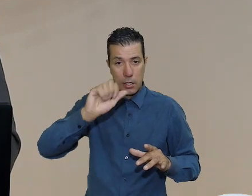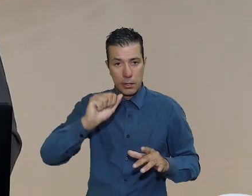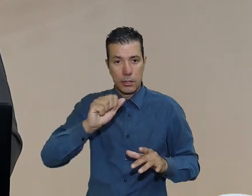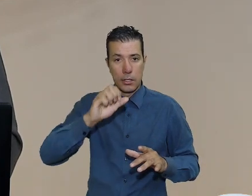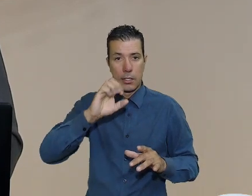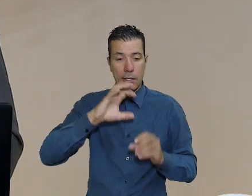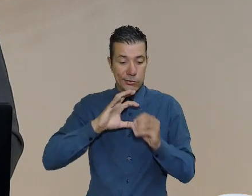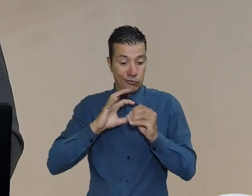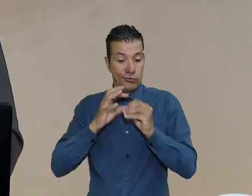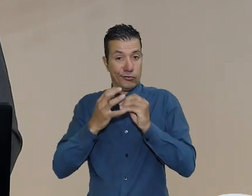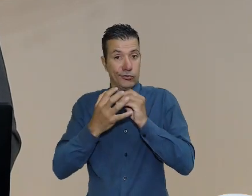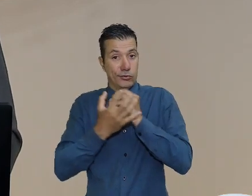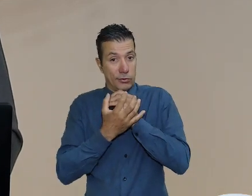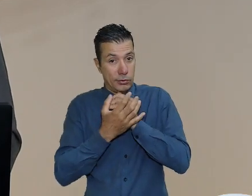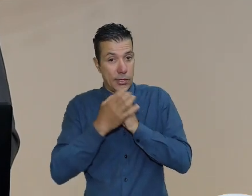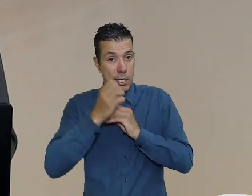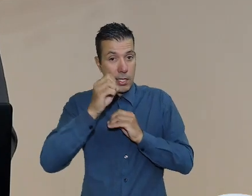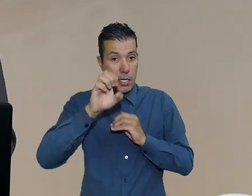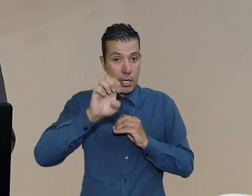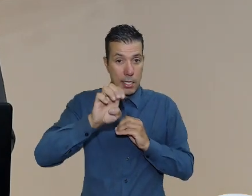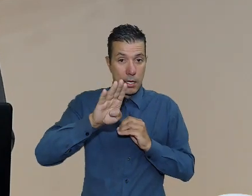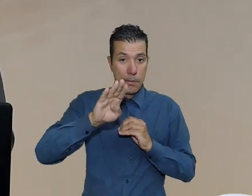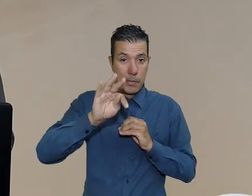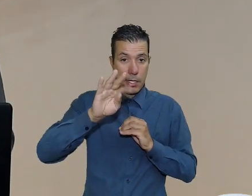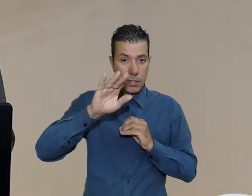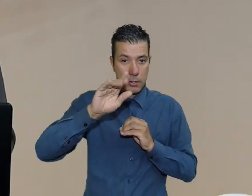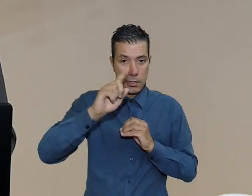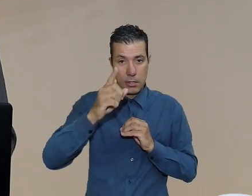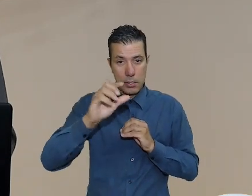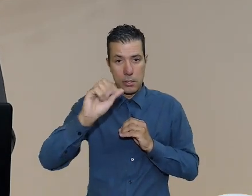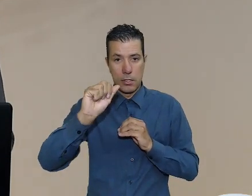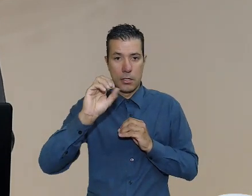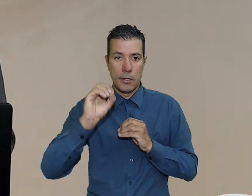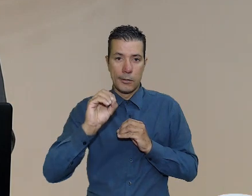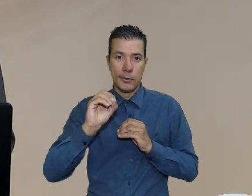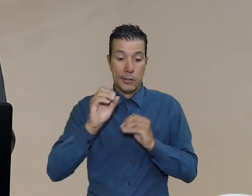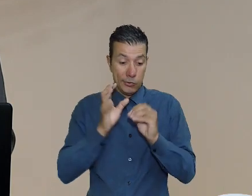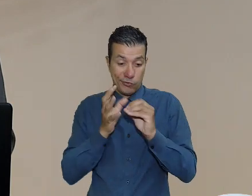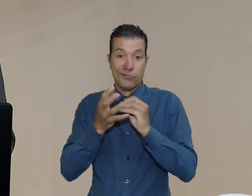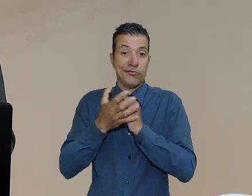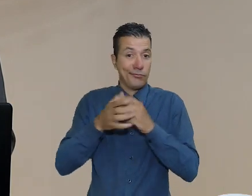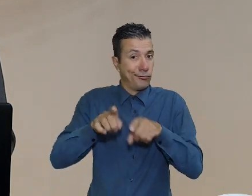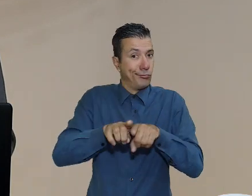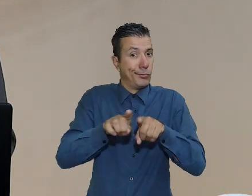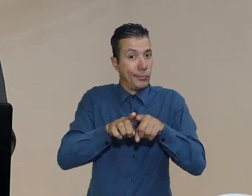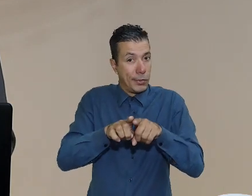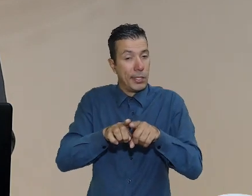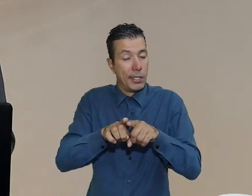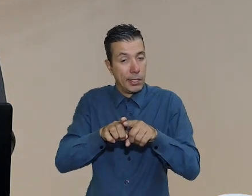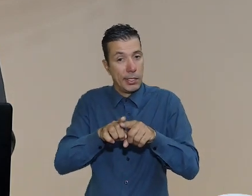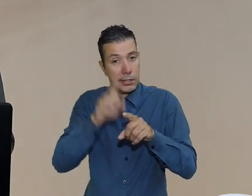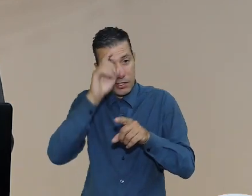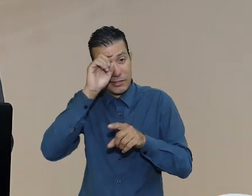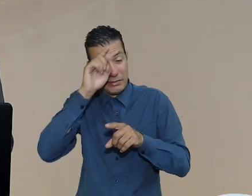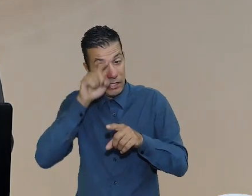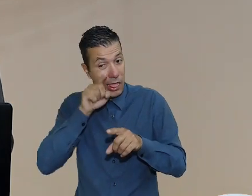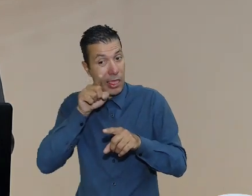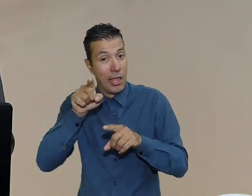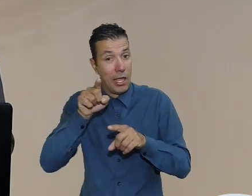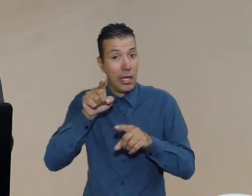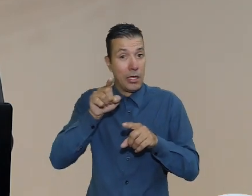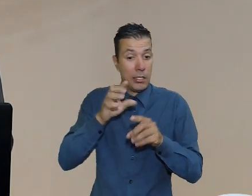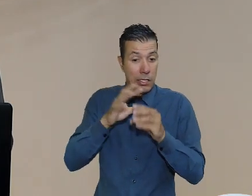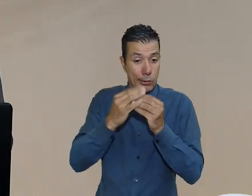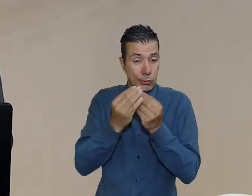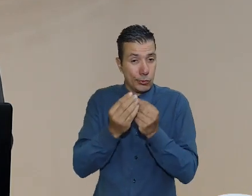Ambos também estão contaminados com este vírus. E nós esperamos em Deus que a saúde deles se restaure o